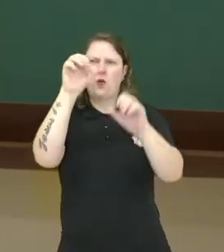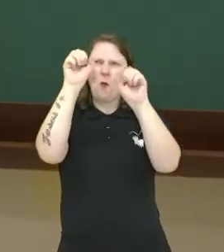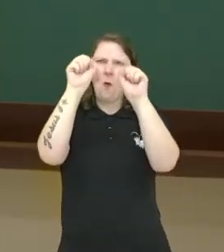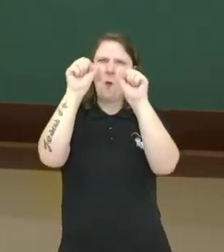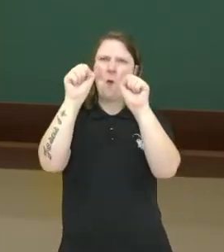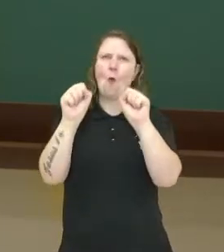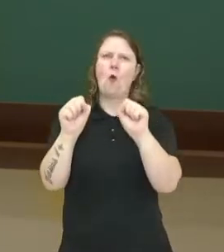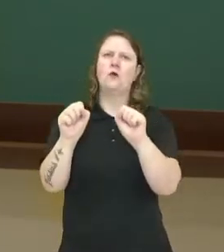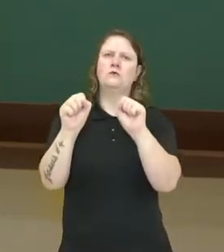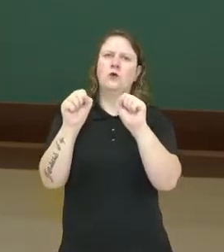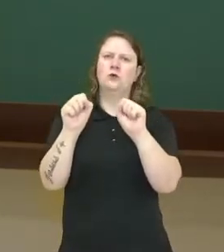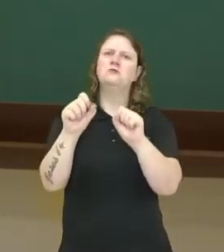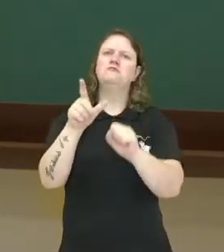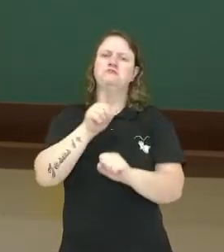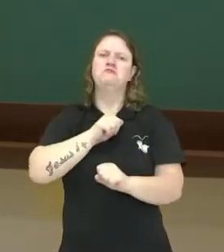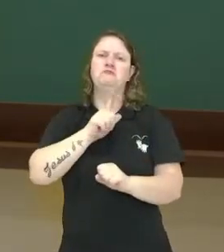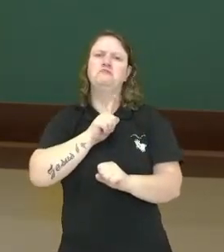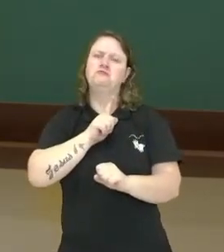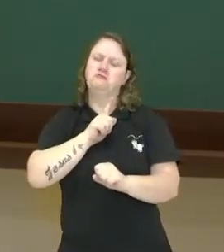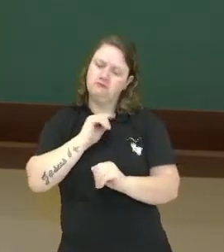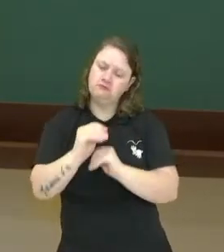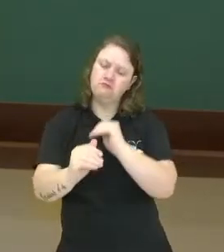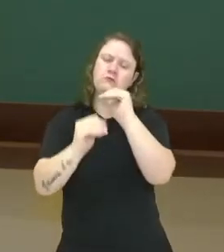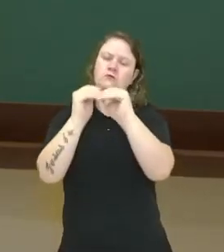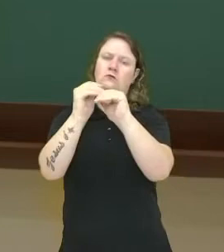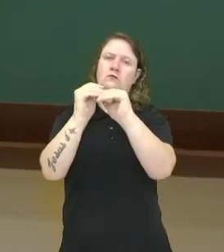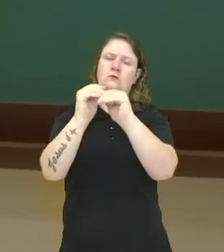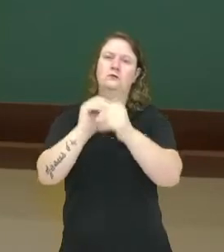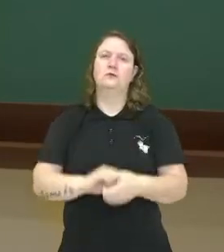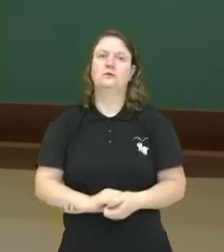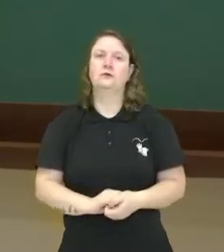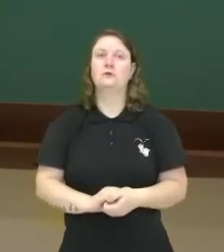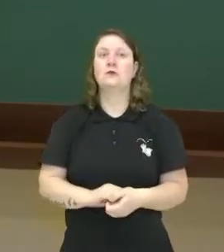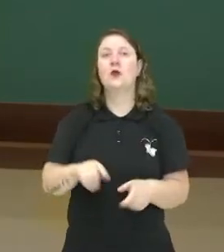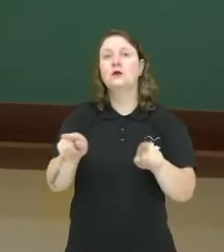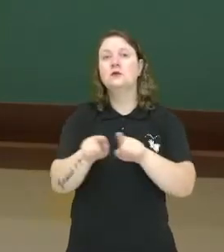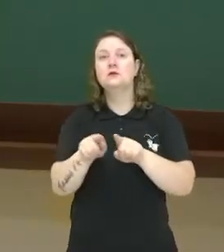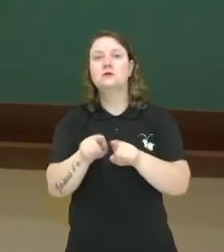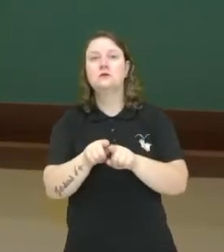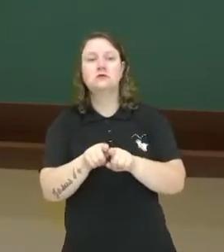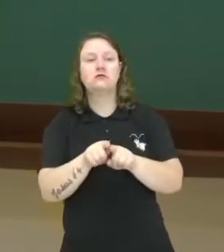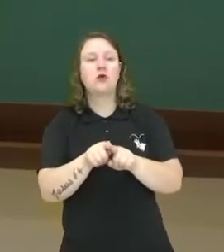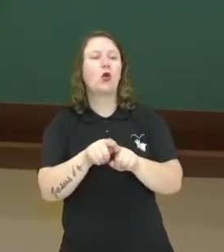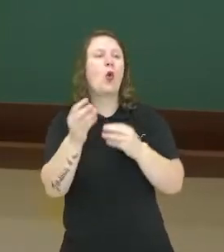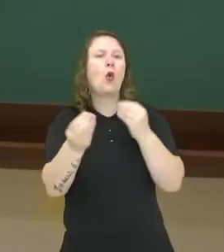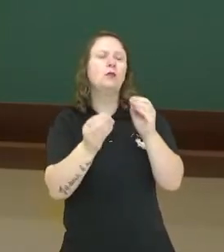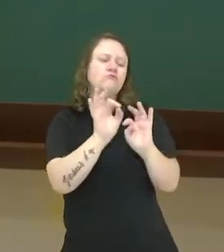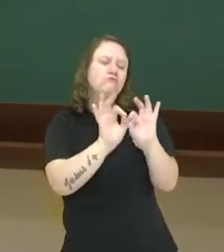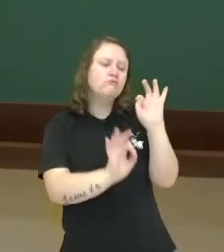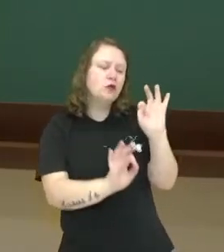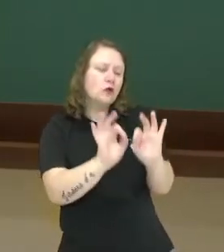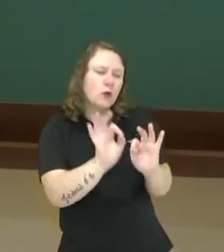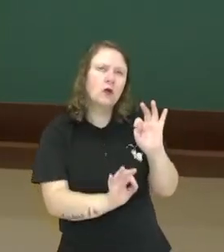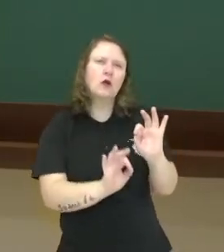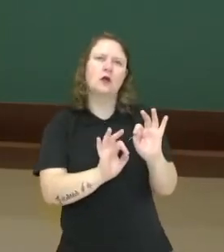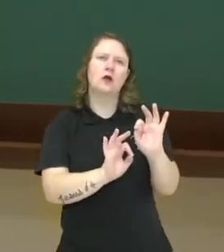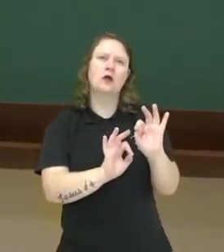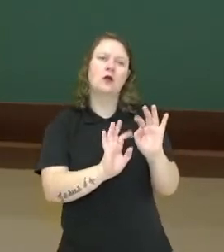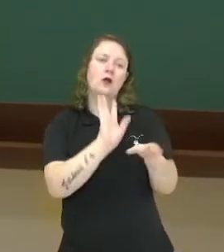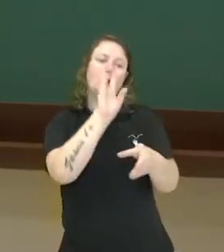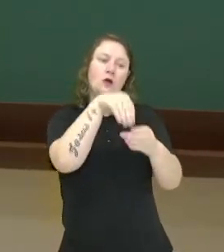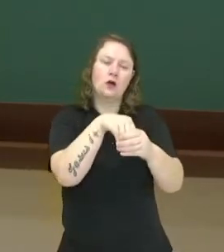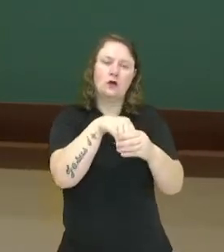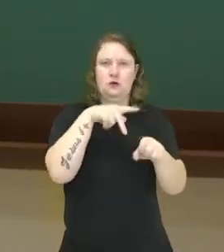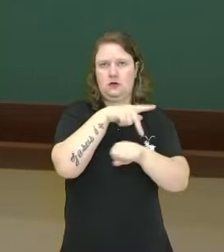emergente. Então, que fatores políticos, econômicos, da própria organização do desenvolvimento interno do